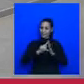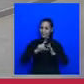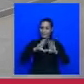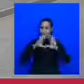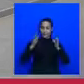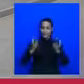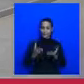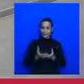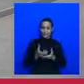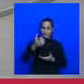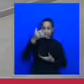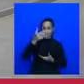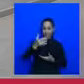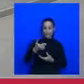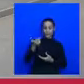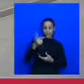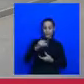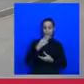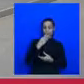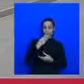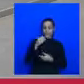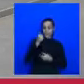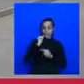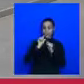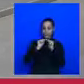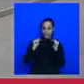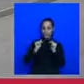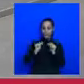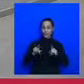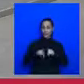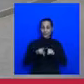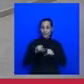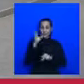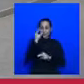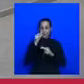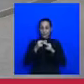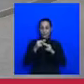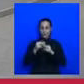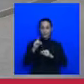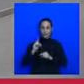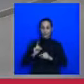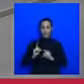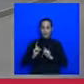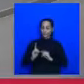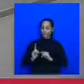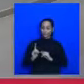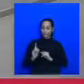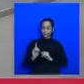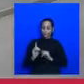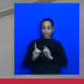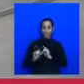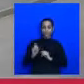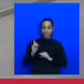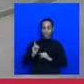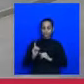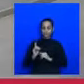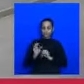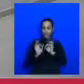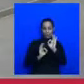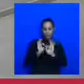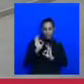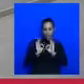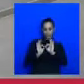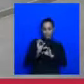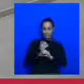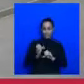será reabastecido. Vou pedir a Beth, nossa garota da sorte, também ao Eduardo, nosso colega da Caixa,